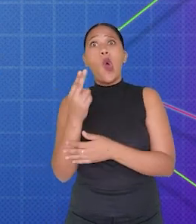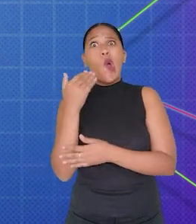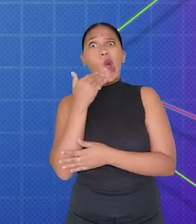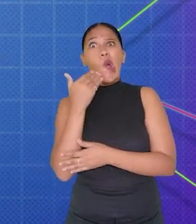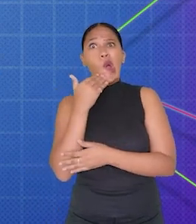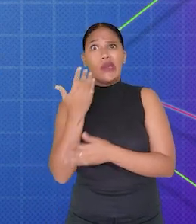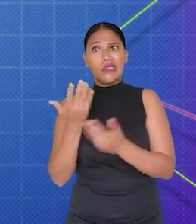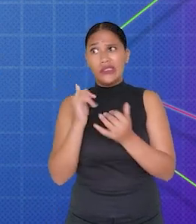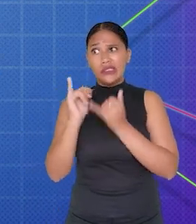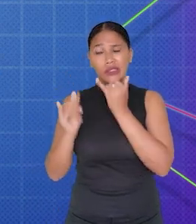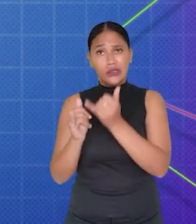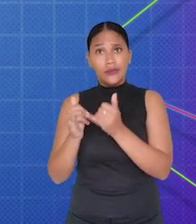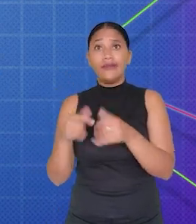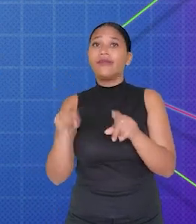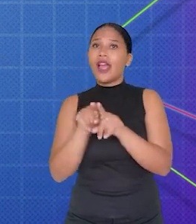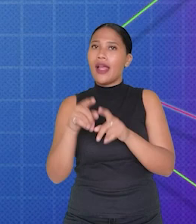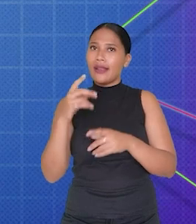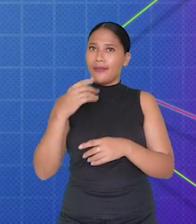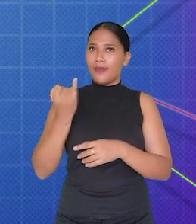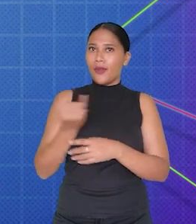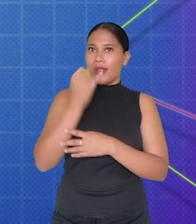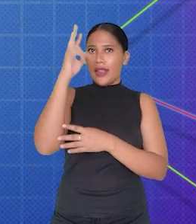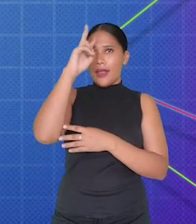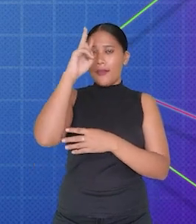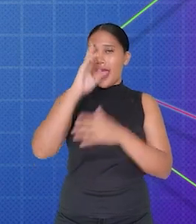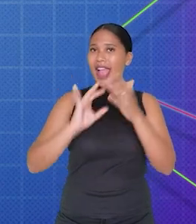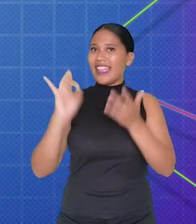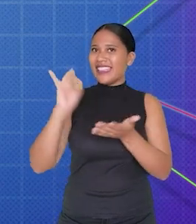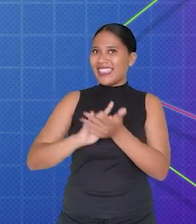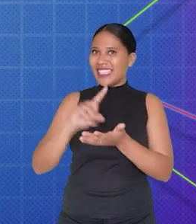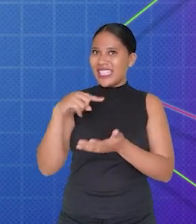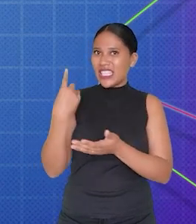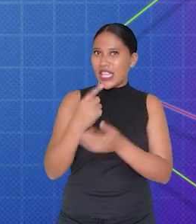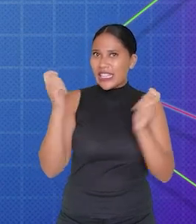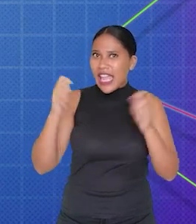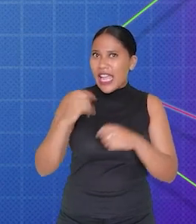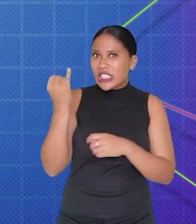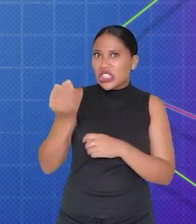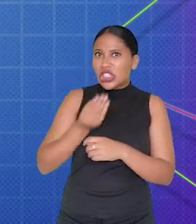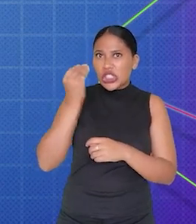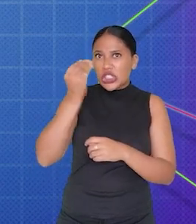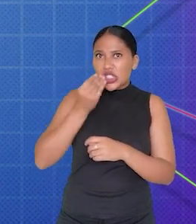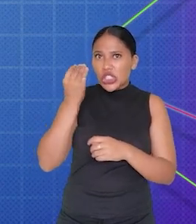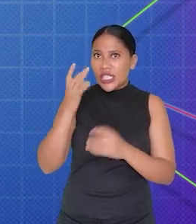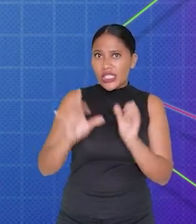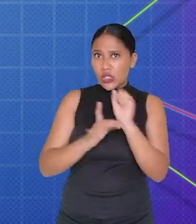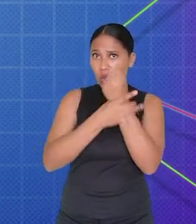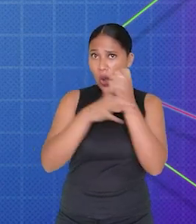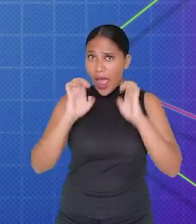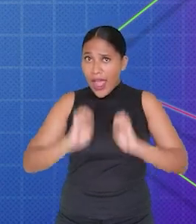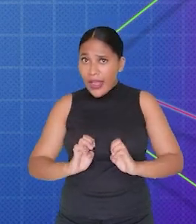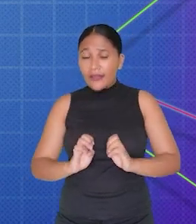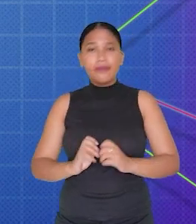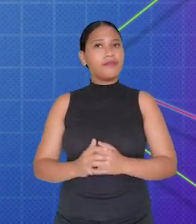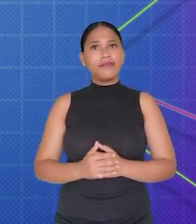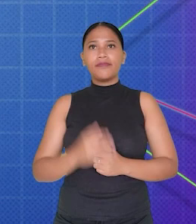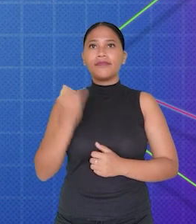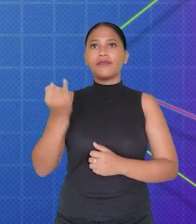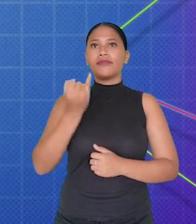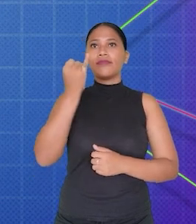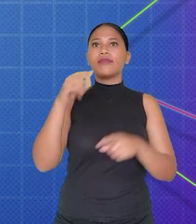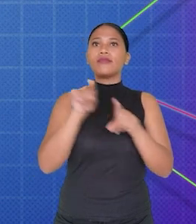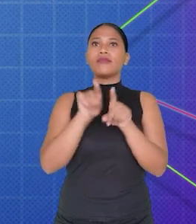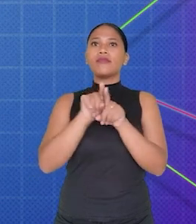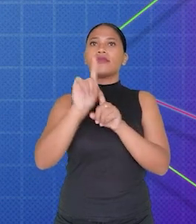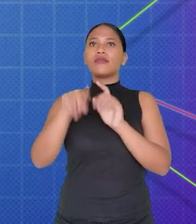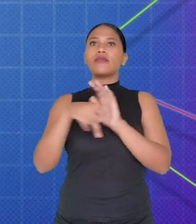as coisas. Além disso, é importante lembrar que nem todas as realidades podem ser experimentadas de forma segura ou ética. É importante levar